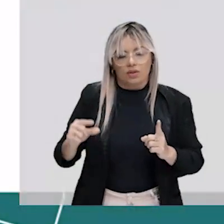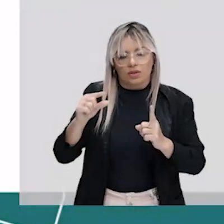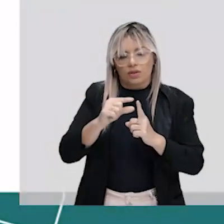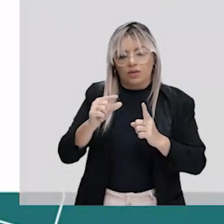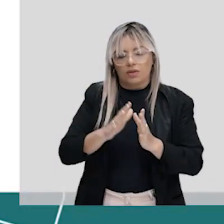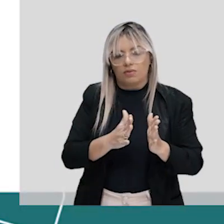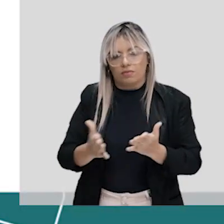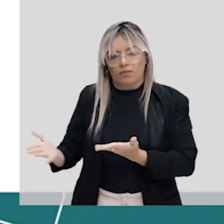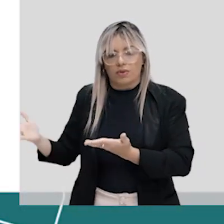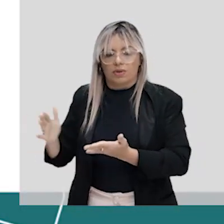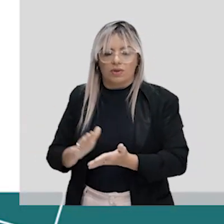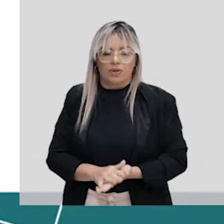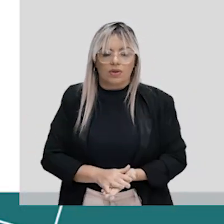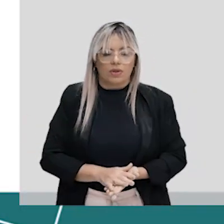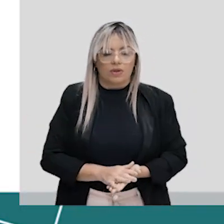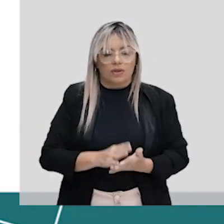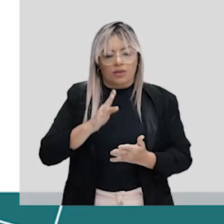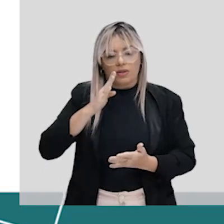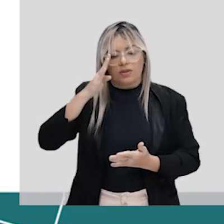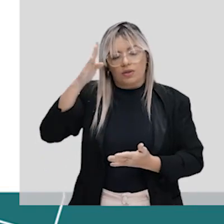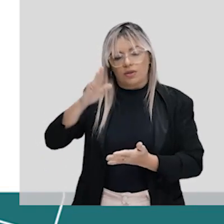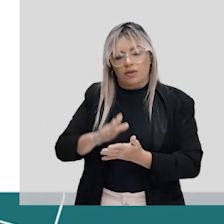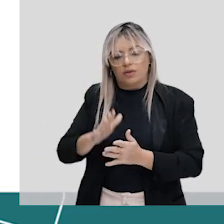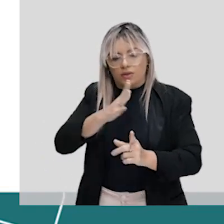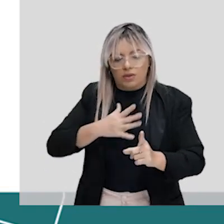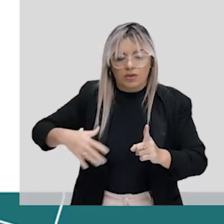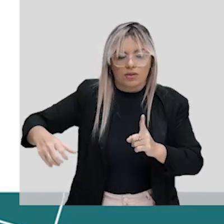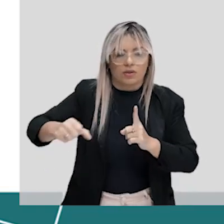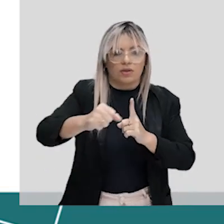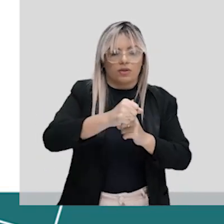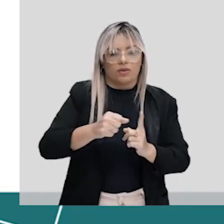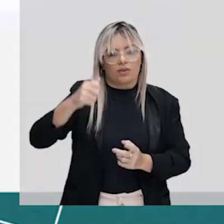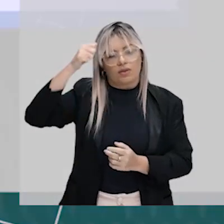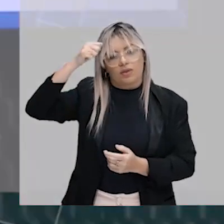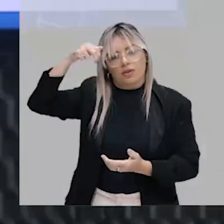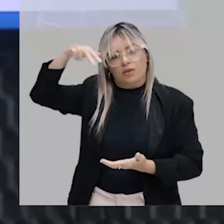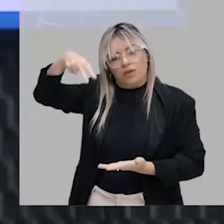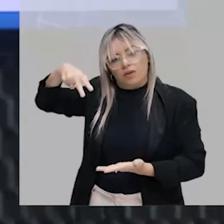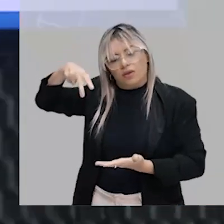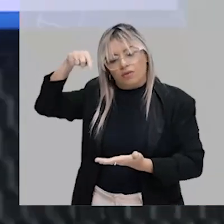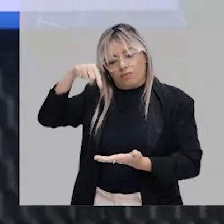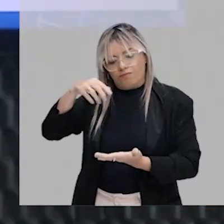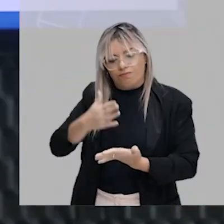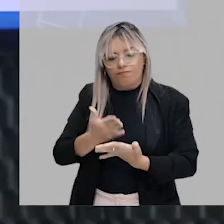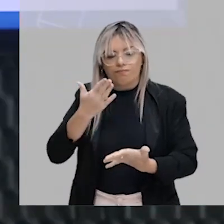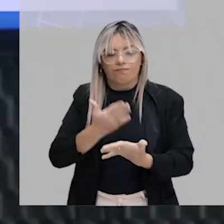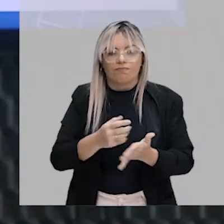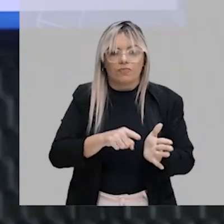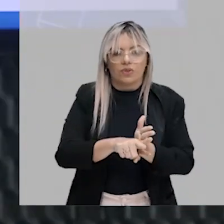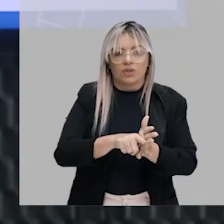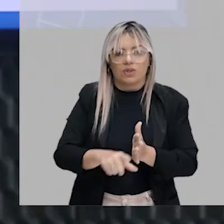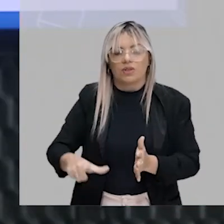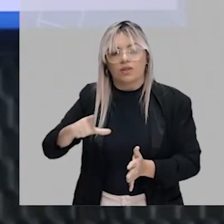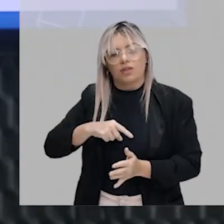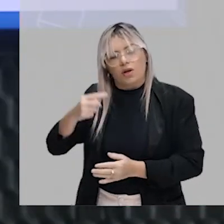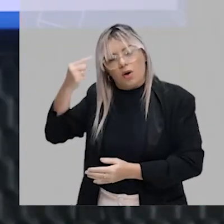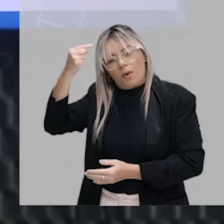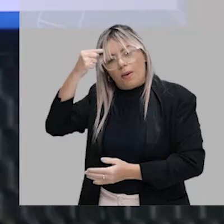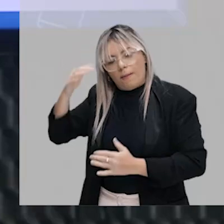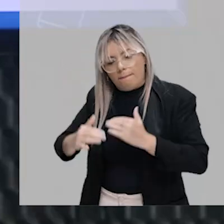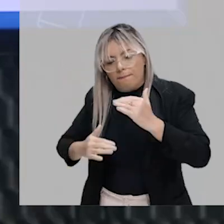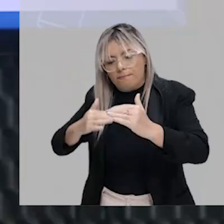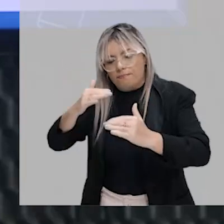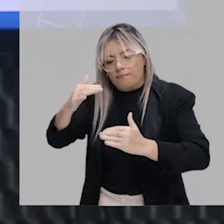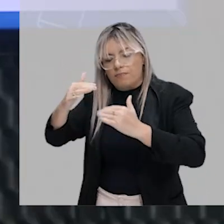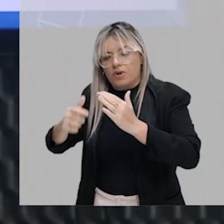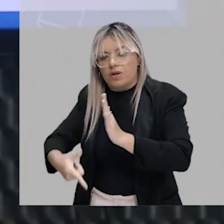da física social de Augusto Comte, do pensamento de que só existe progresso na sociedade se